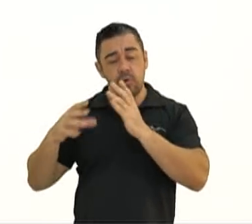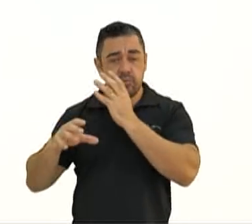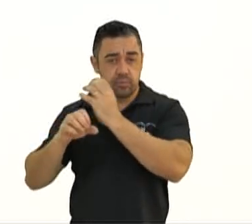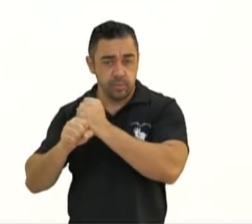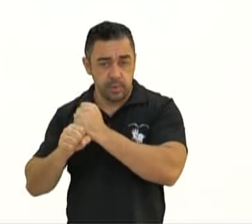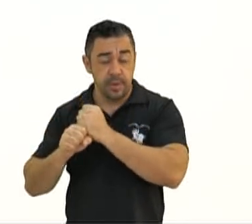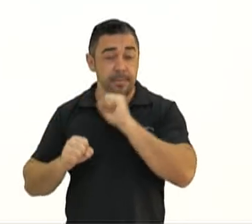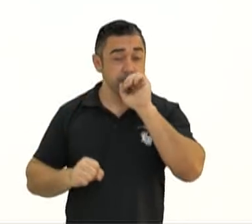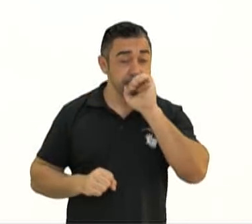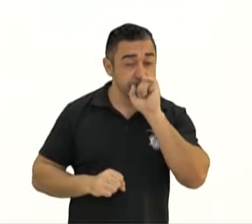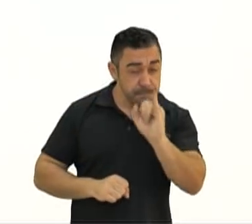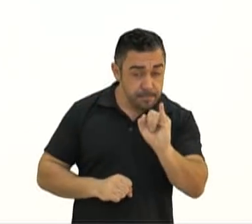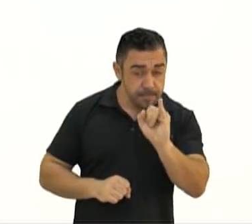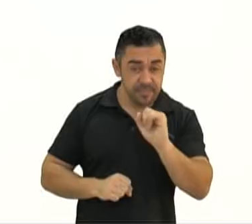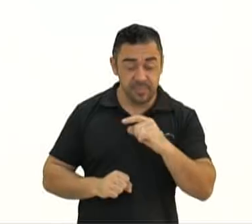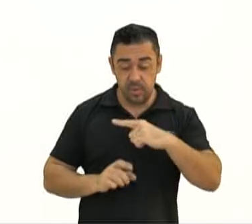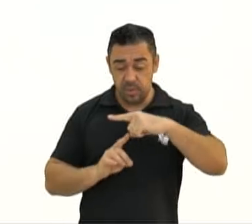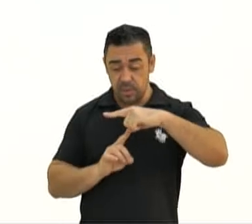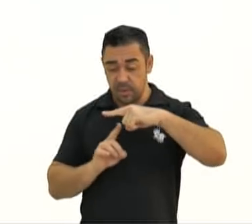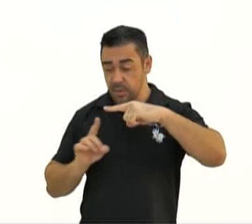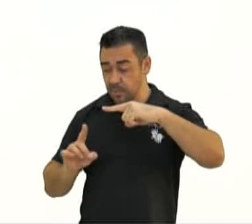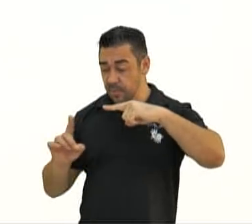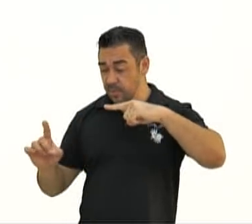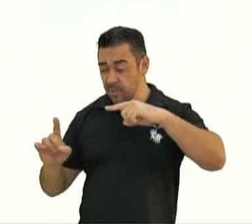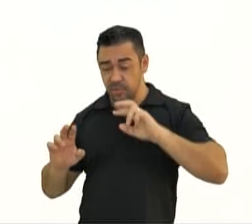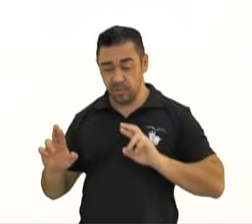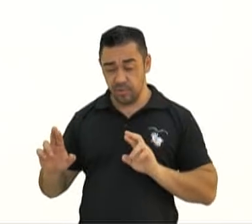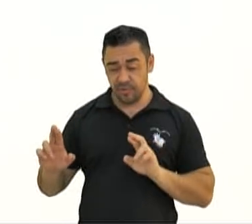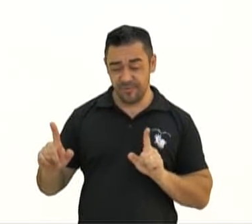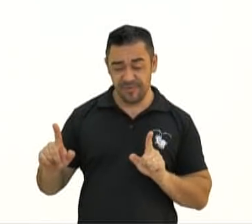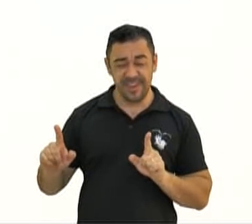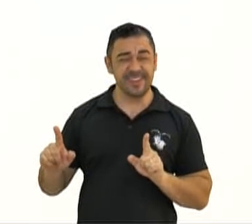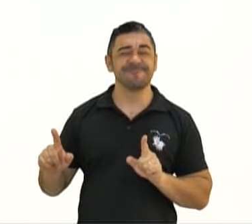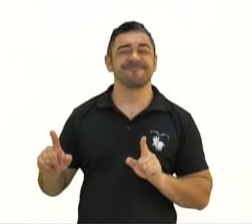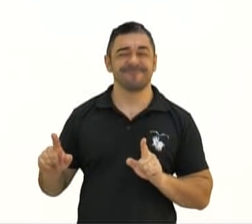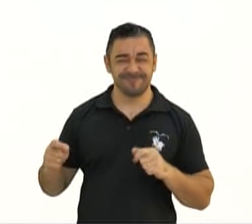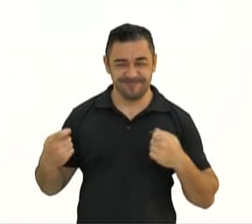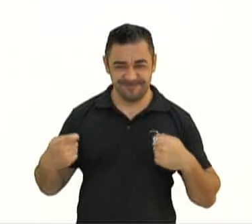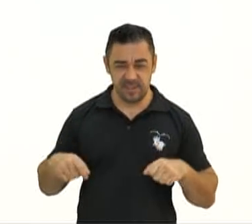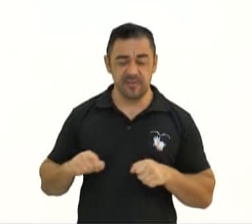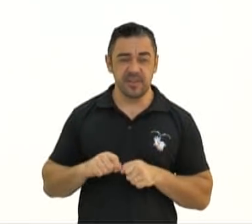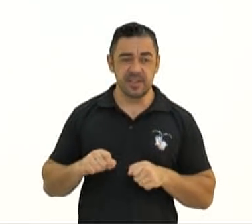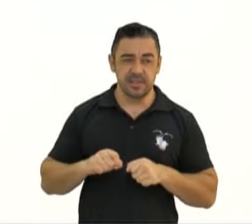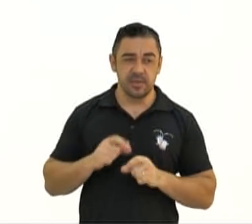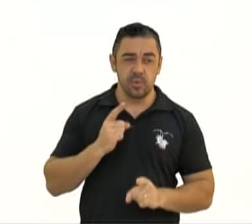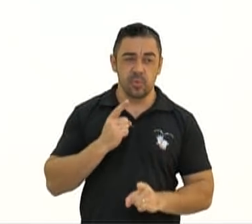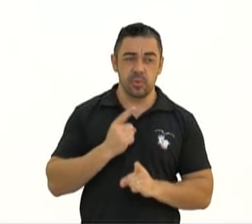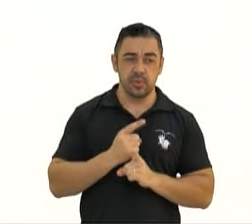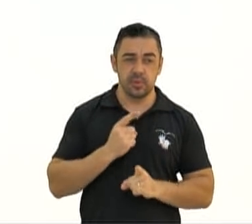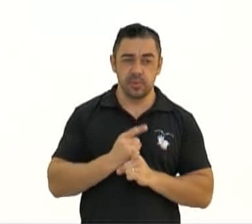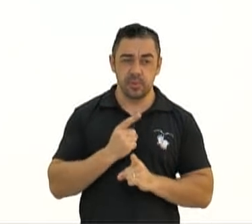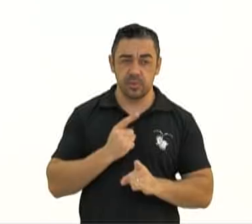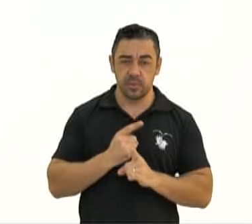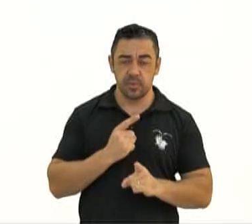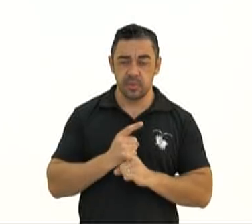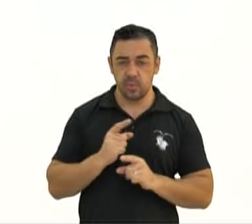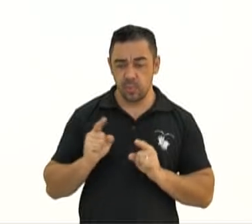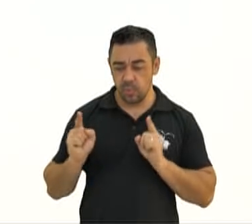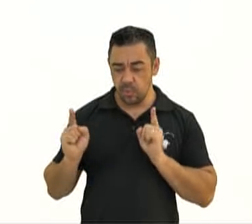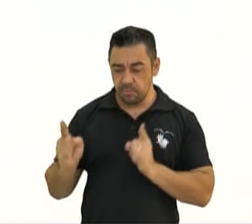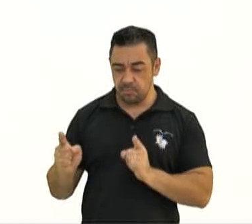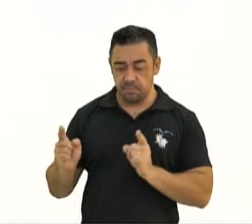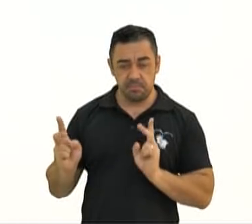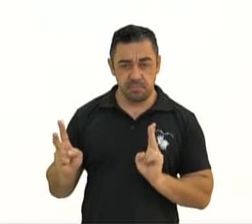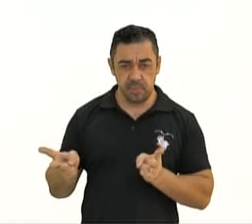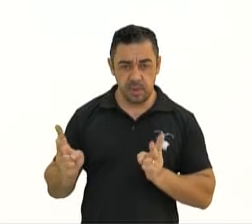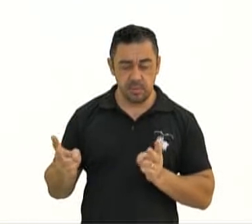esses denominadores eles não são iguais, o que eu tenho que fazer? Eu tenho que encontrar um denominador